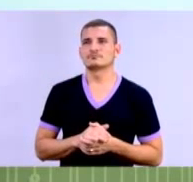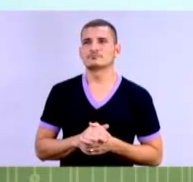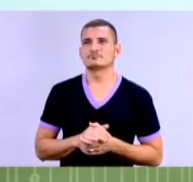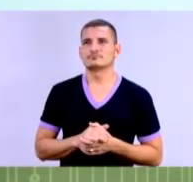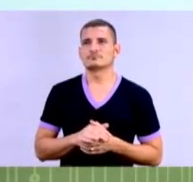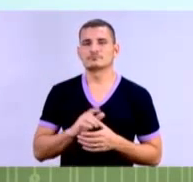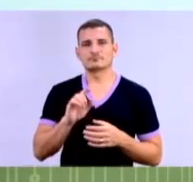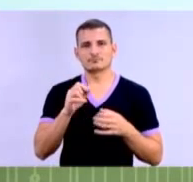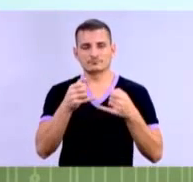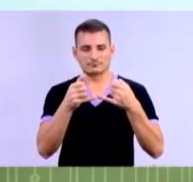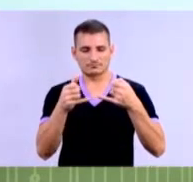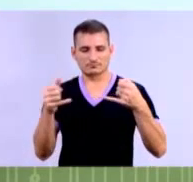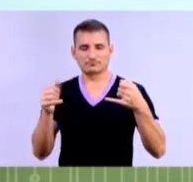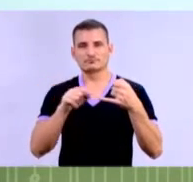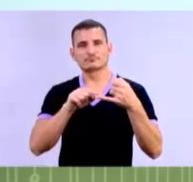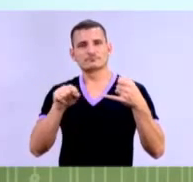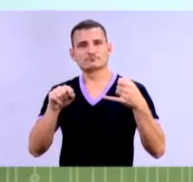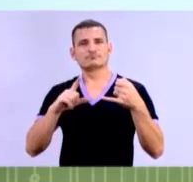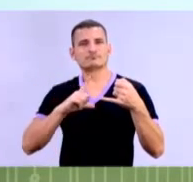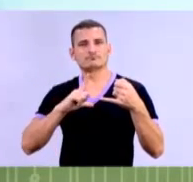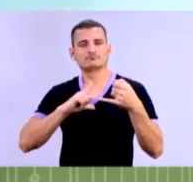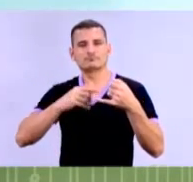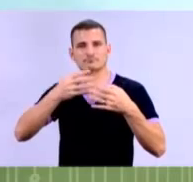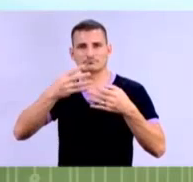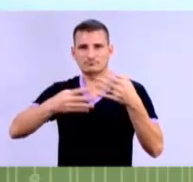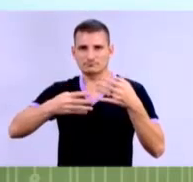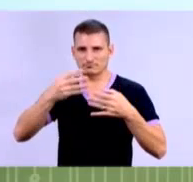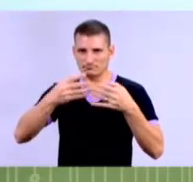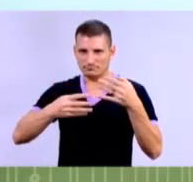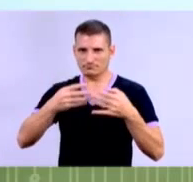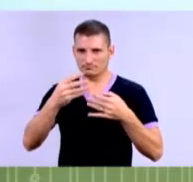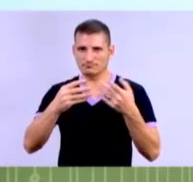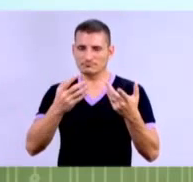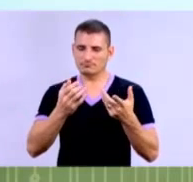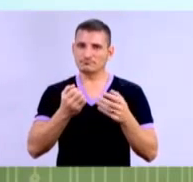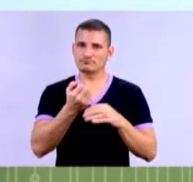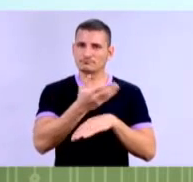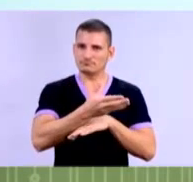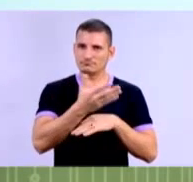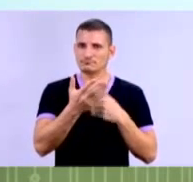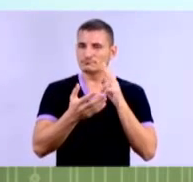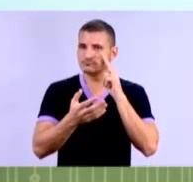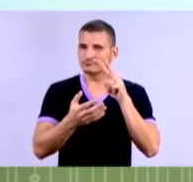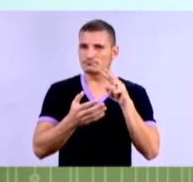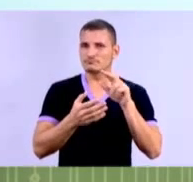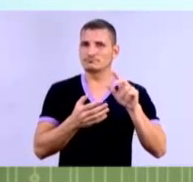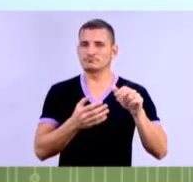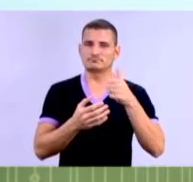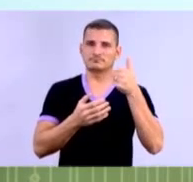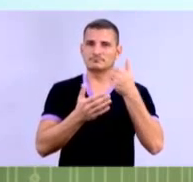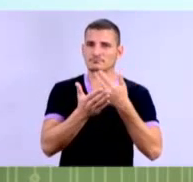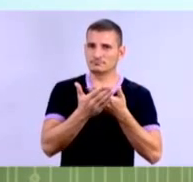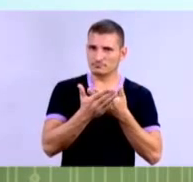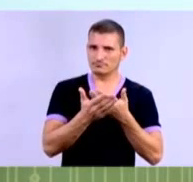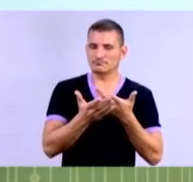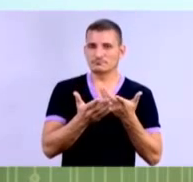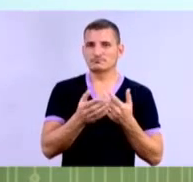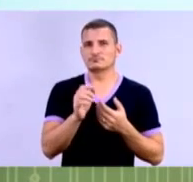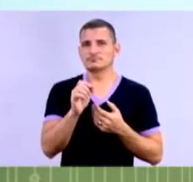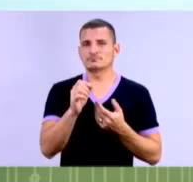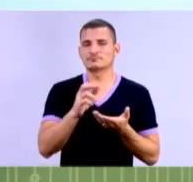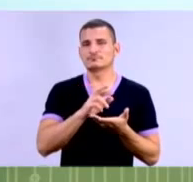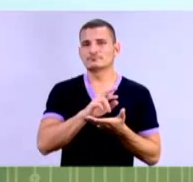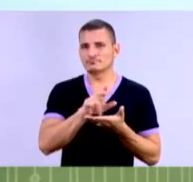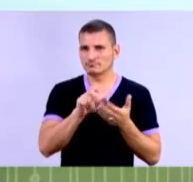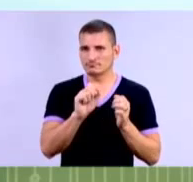ele já vai sofrer interferência do meio externo, né, como a gente viu na primeira aula, que a gente falou os fatores que podem